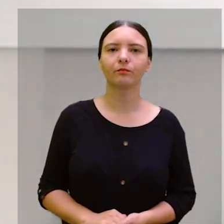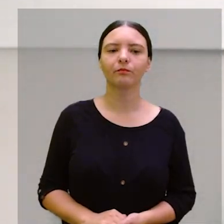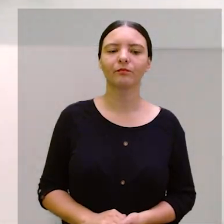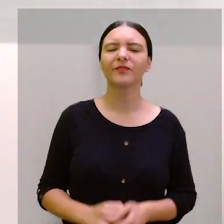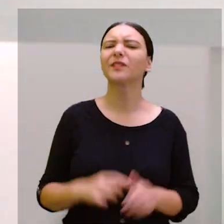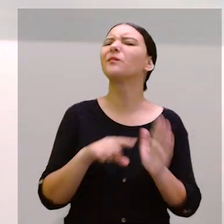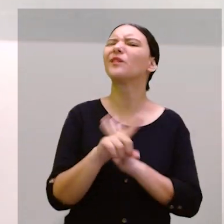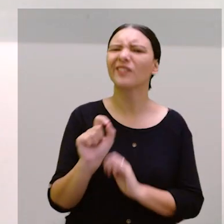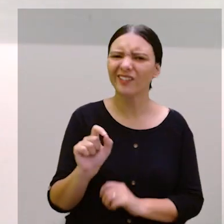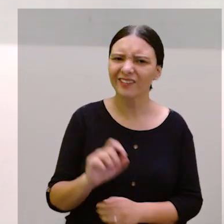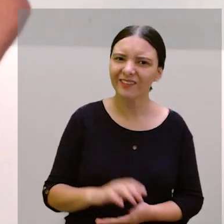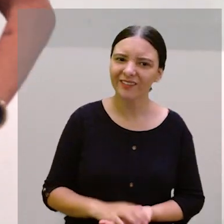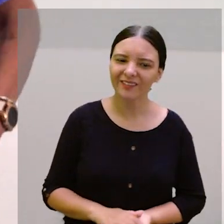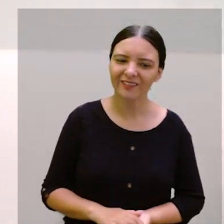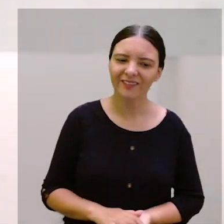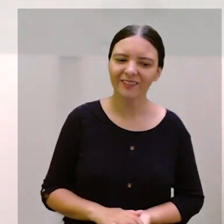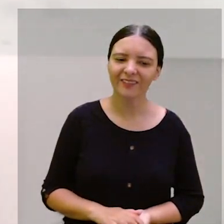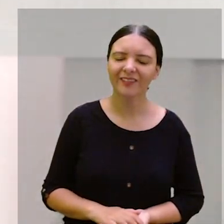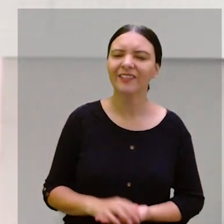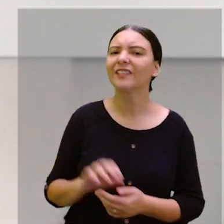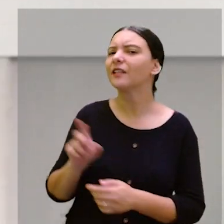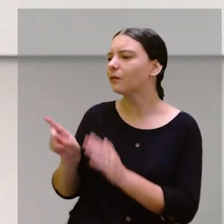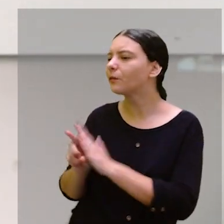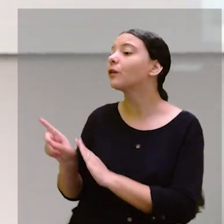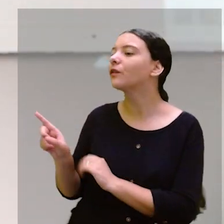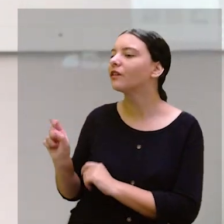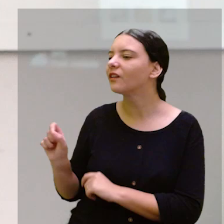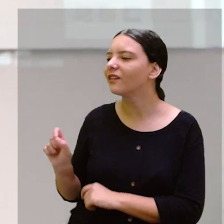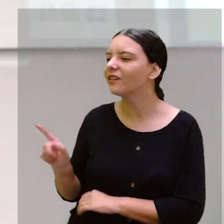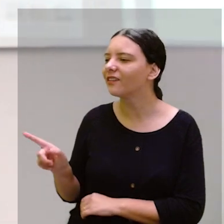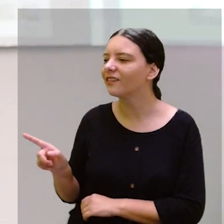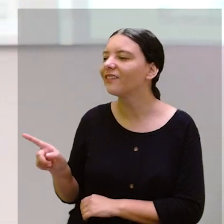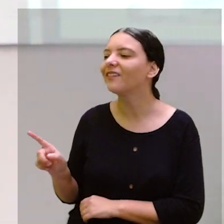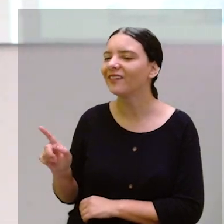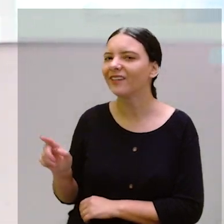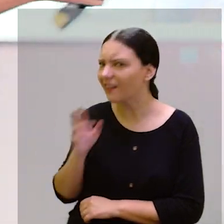Pergunta o quê? Pergunta para o Luciano. Luciano, o que você acha?